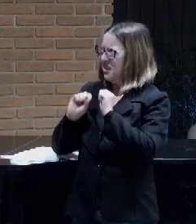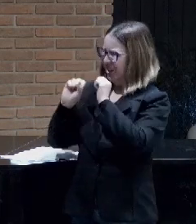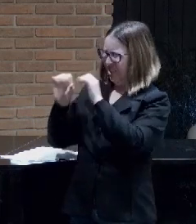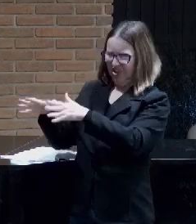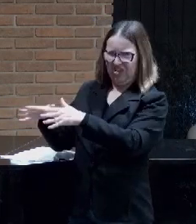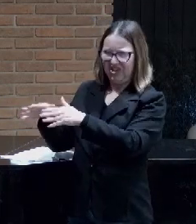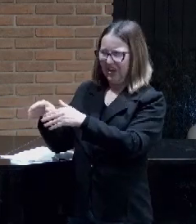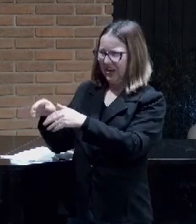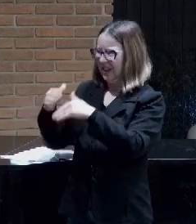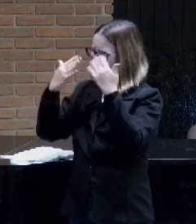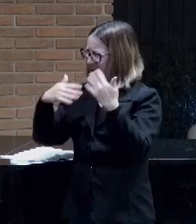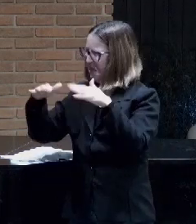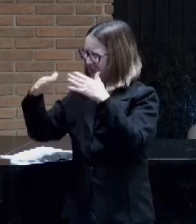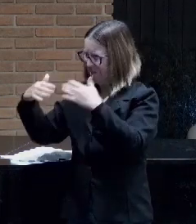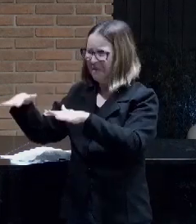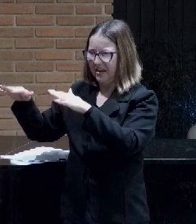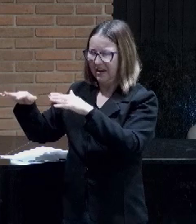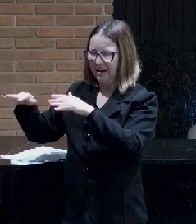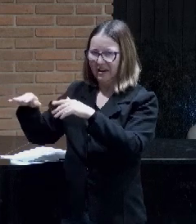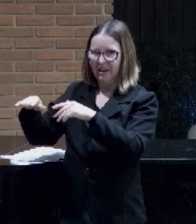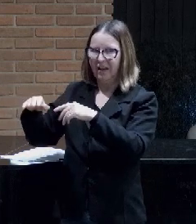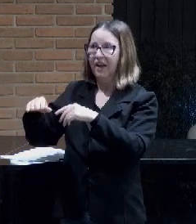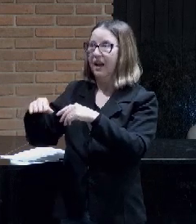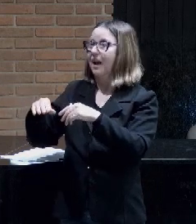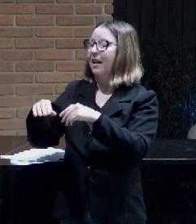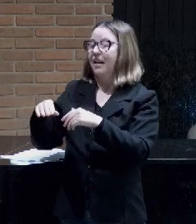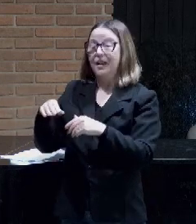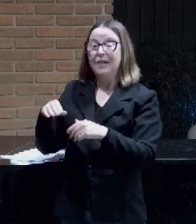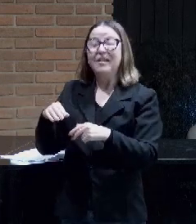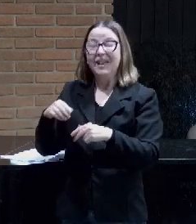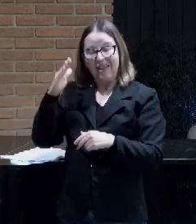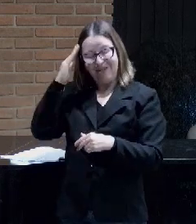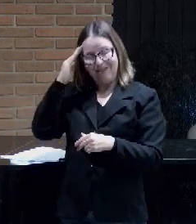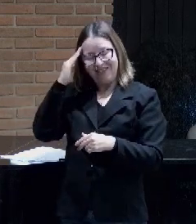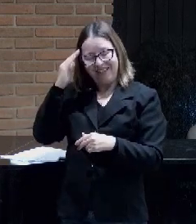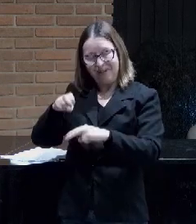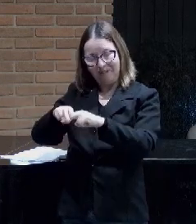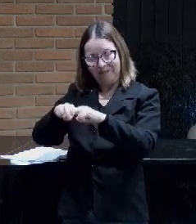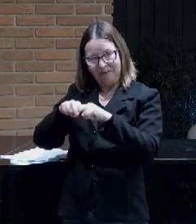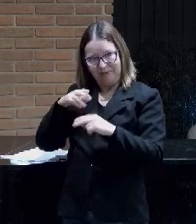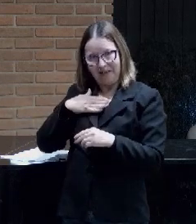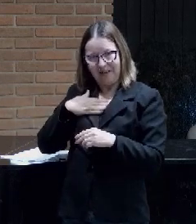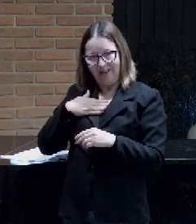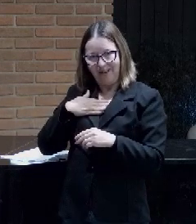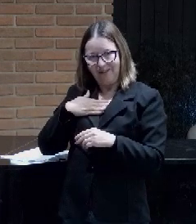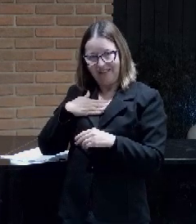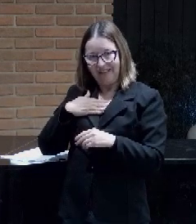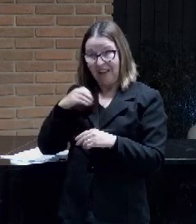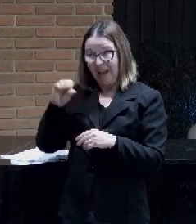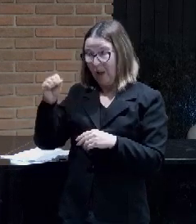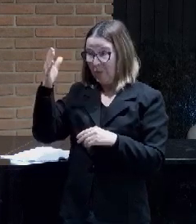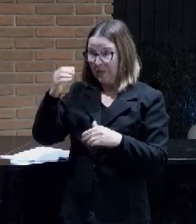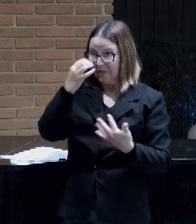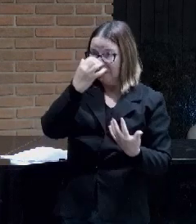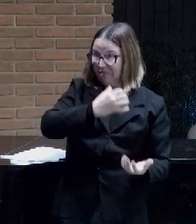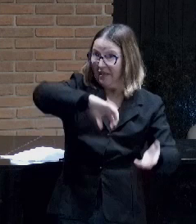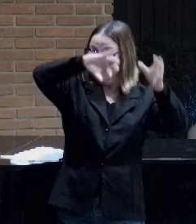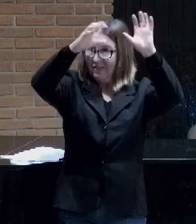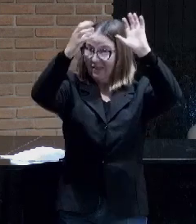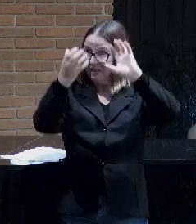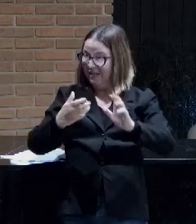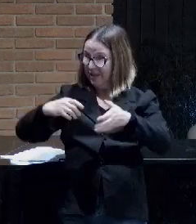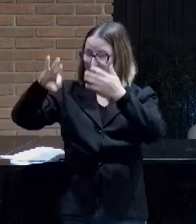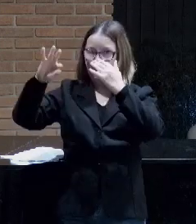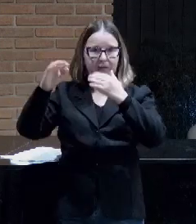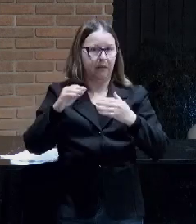ficará calmo, porque eu sei que por minha causa essa grande tempestade caiu sobre vocês. Em vez disso, os